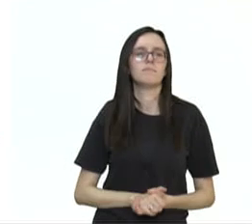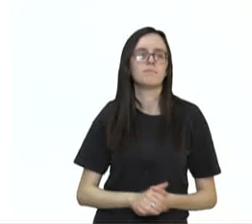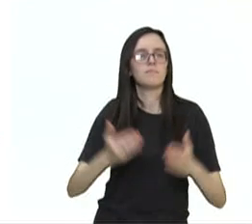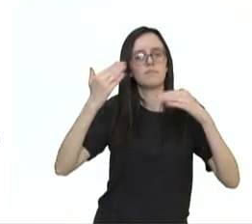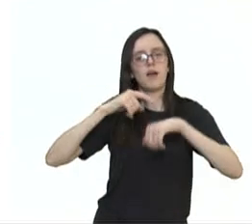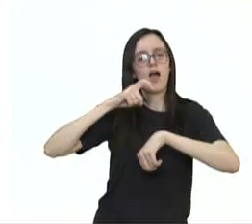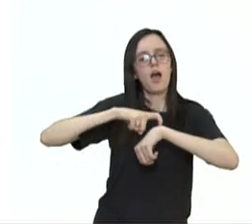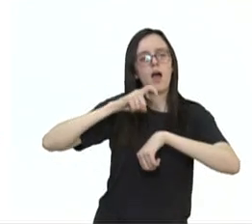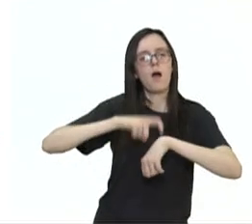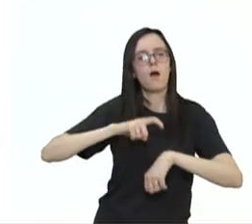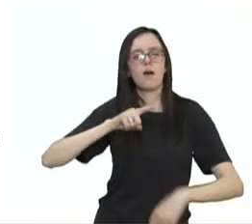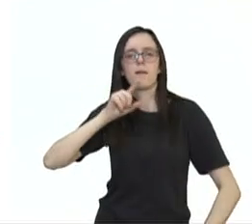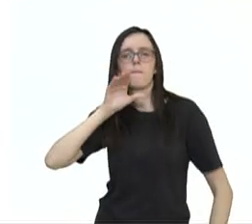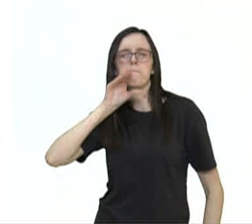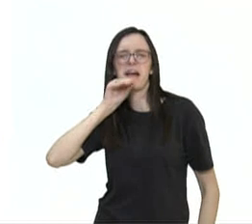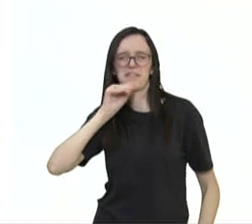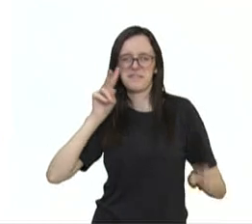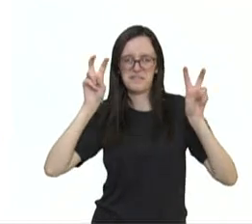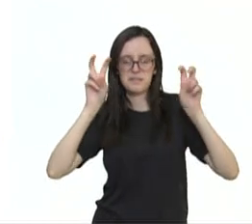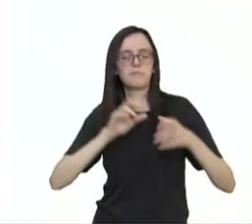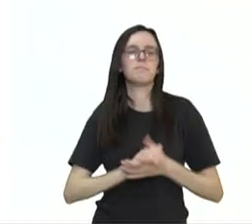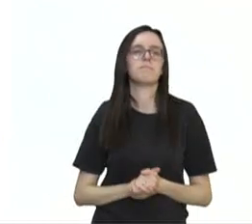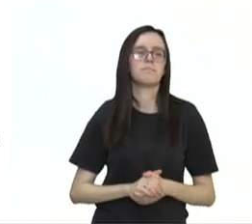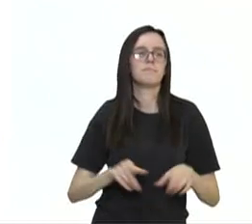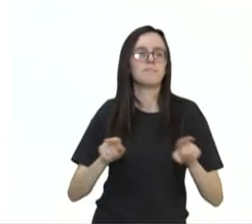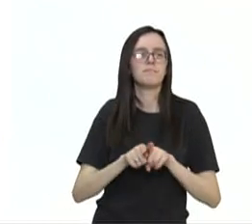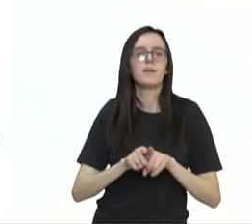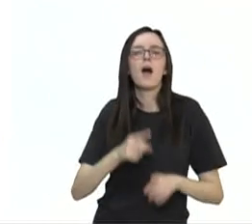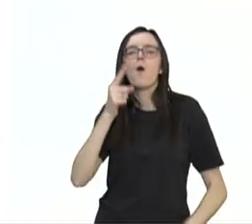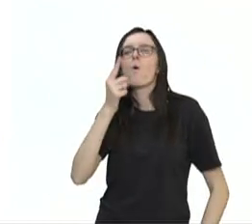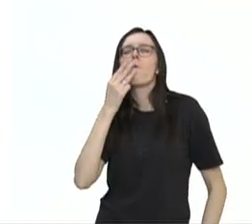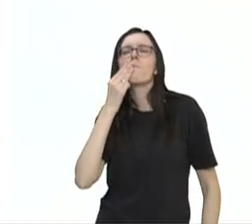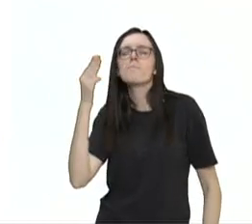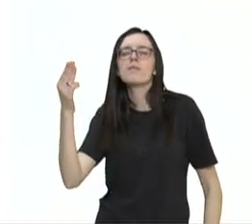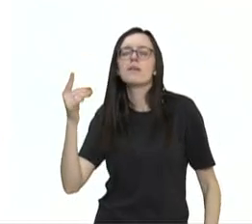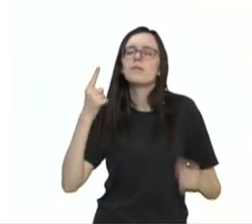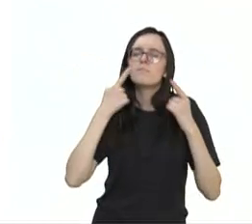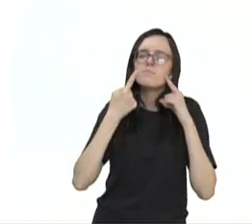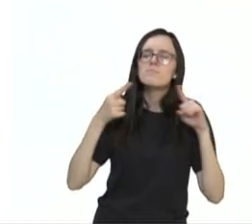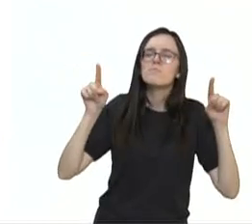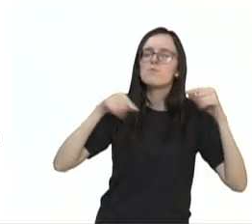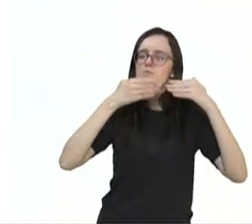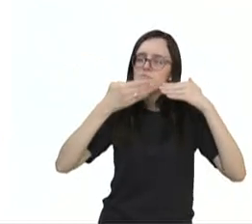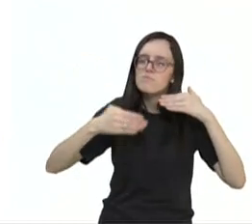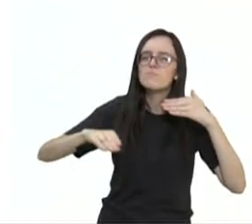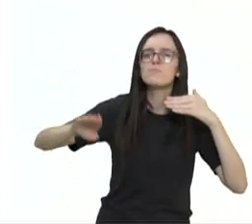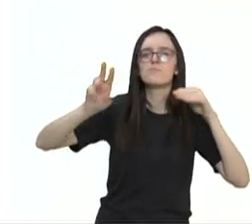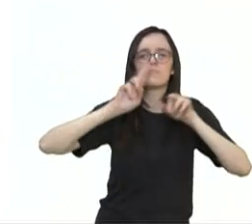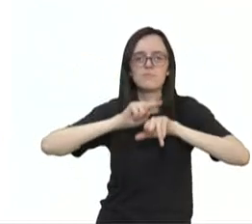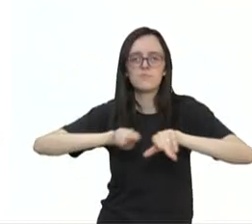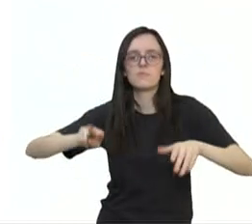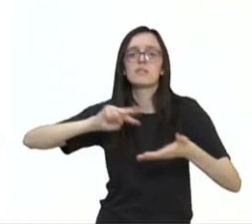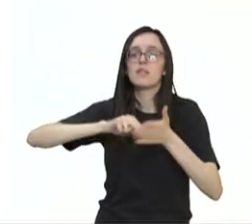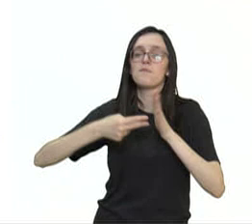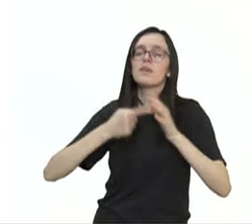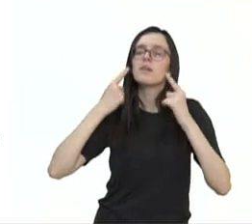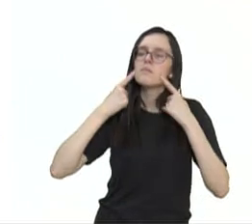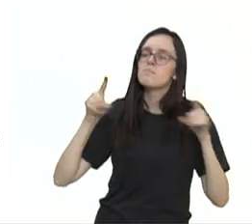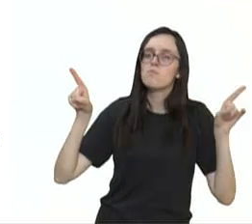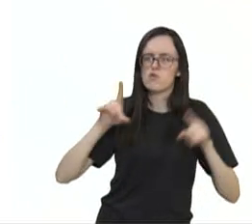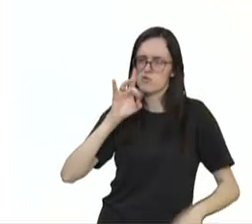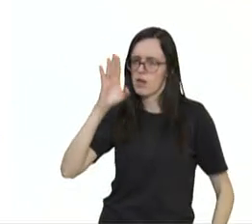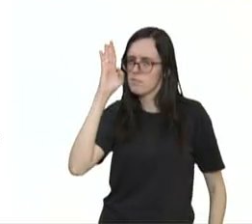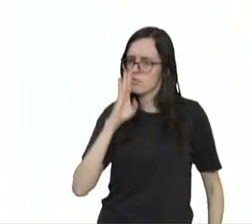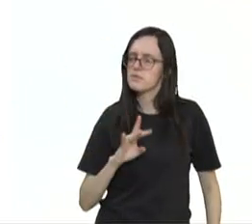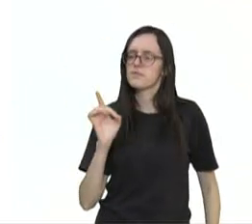pelo Heber de Boscoli. E Um Milhão de Melodias. Como o nome diz, a ideia era tocar muita música, não só brasileira